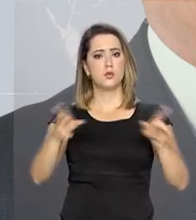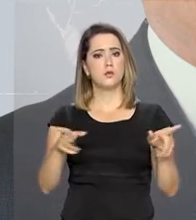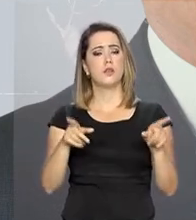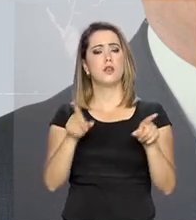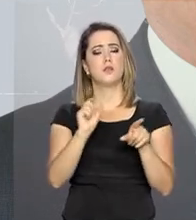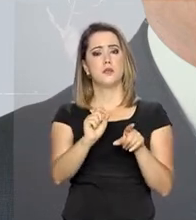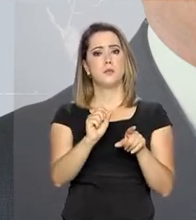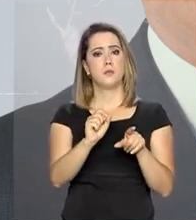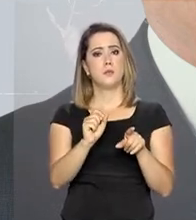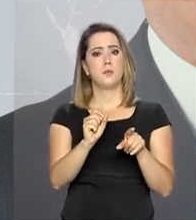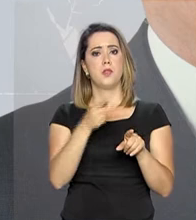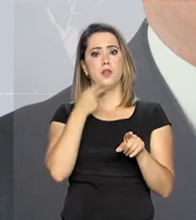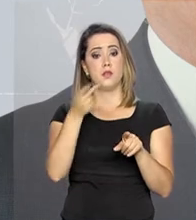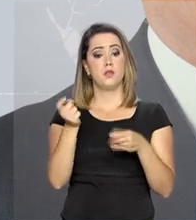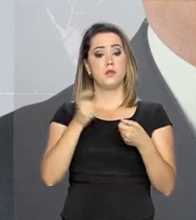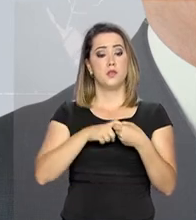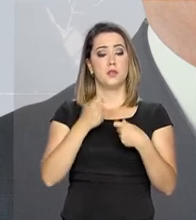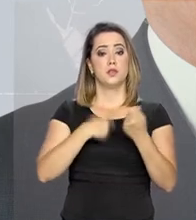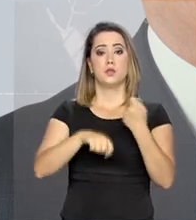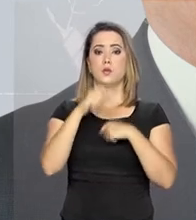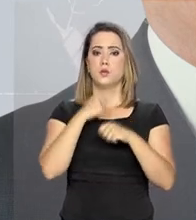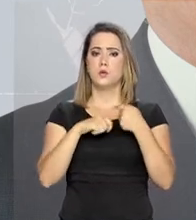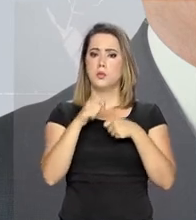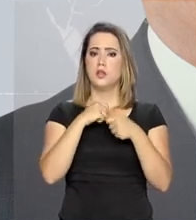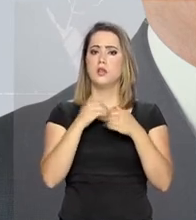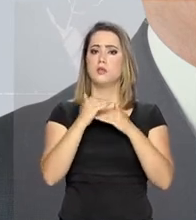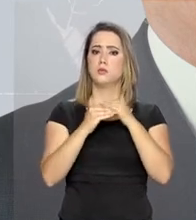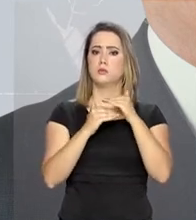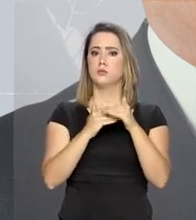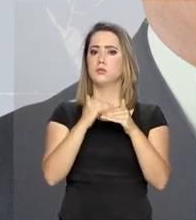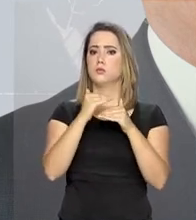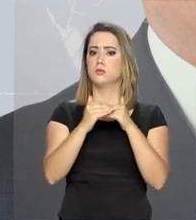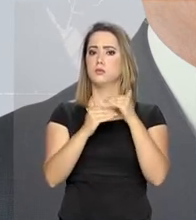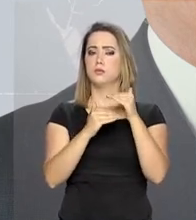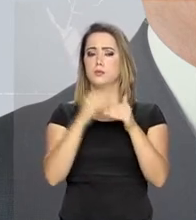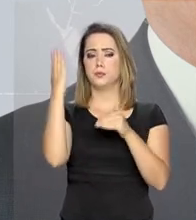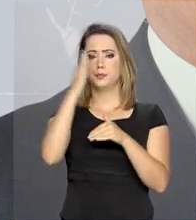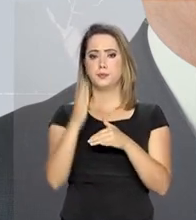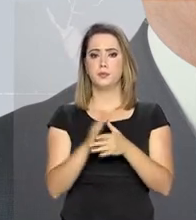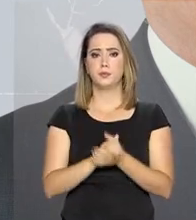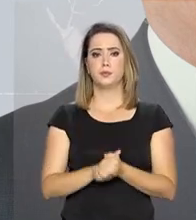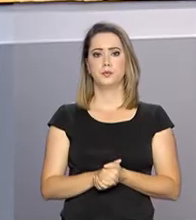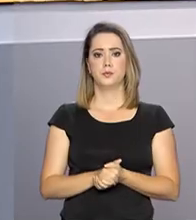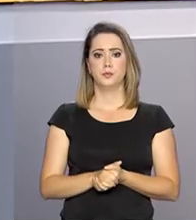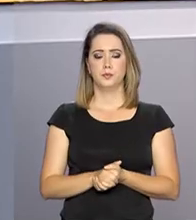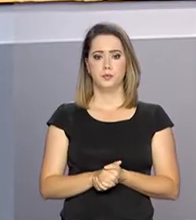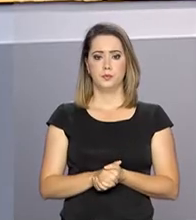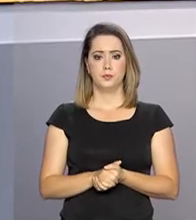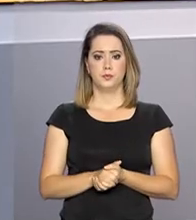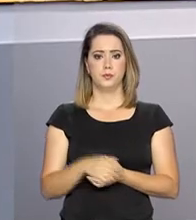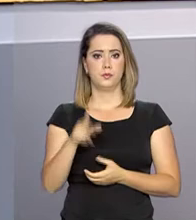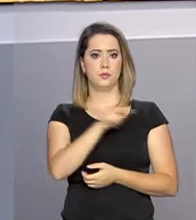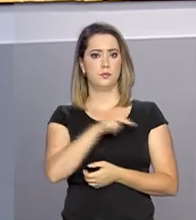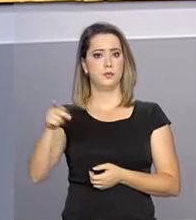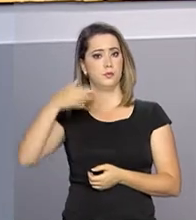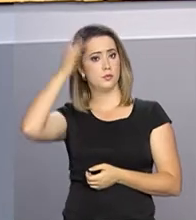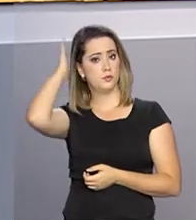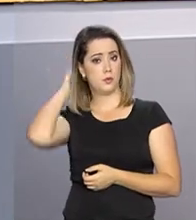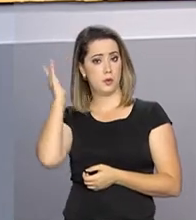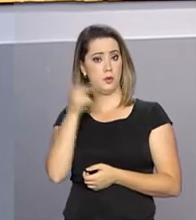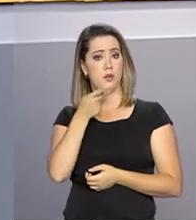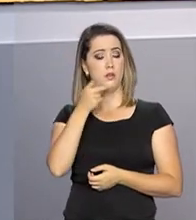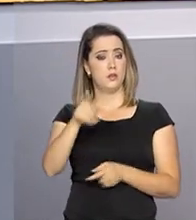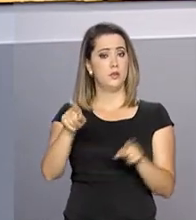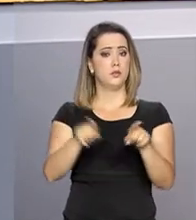exatamente a respeito da recuperação o que o brasil está tendo o presidente falou ainda